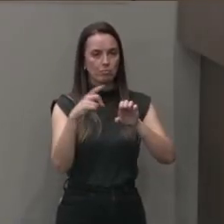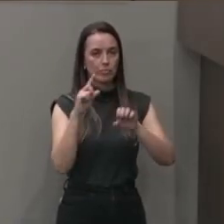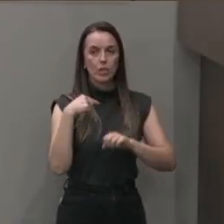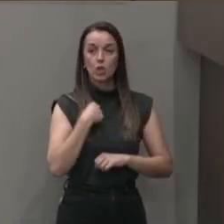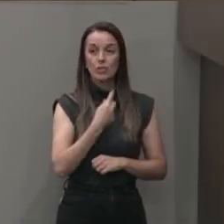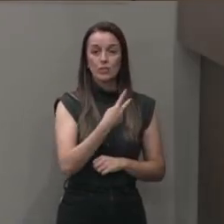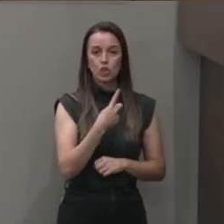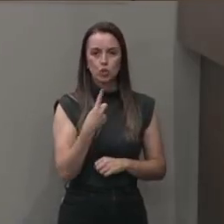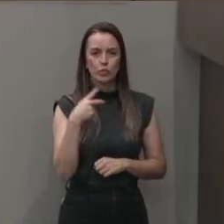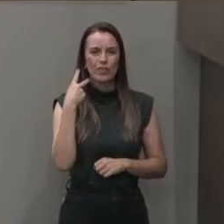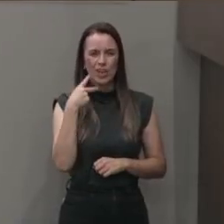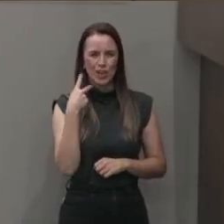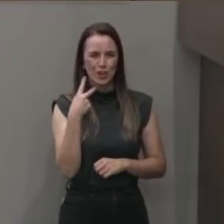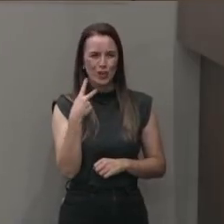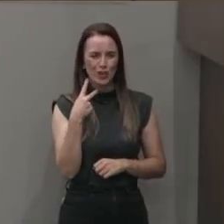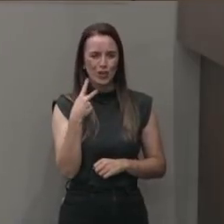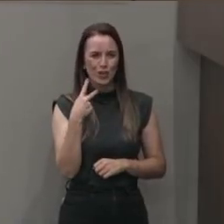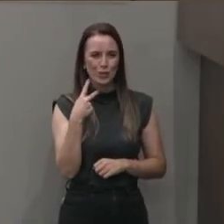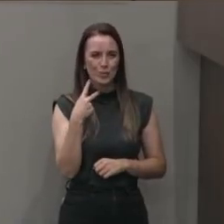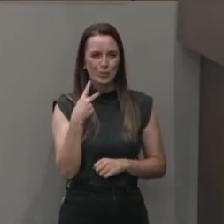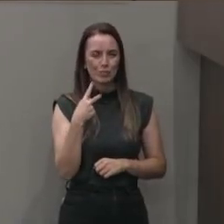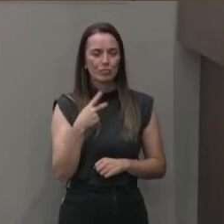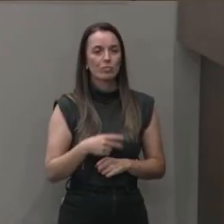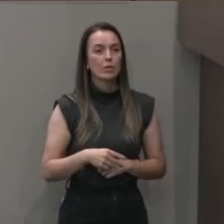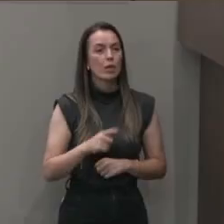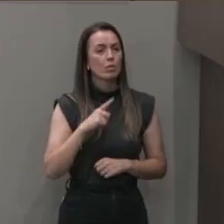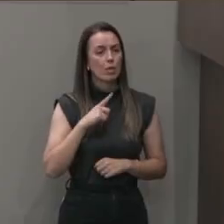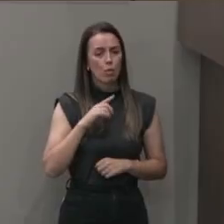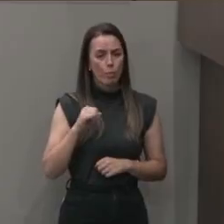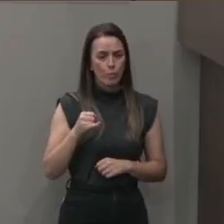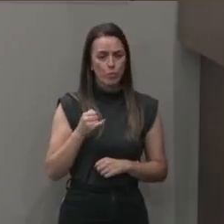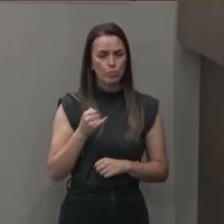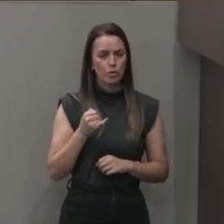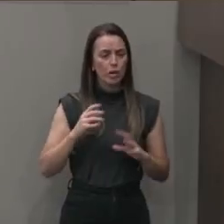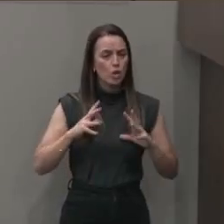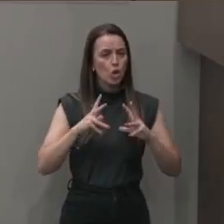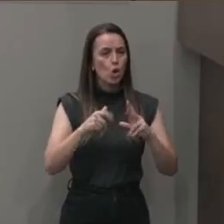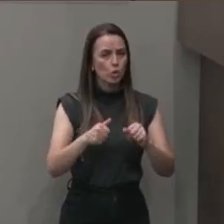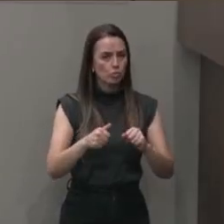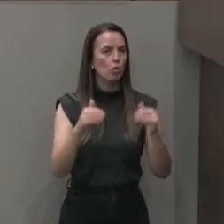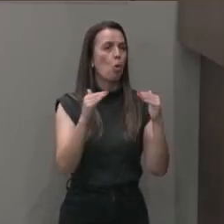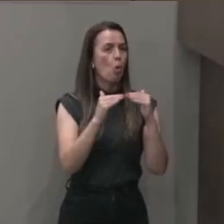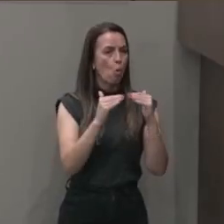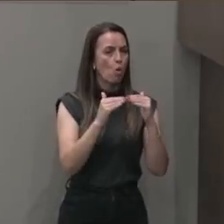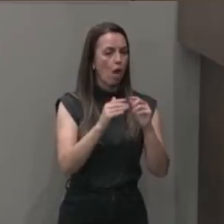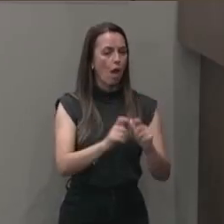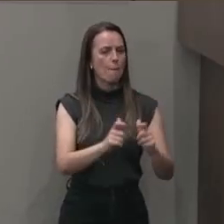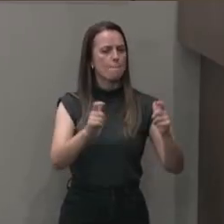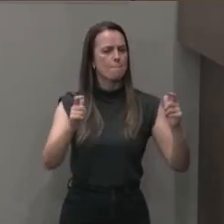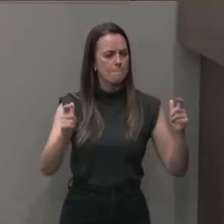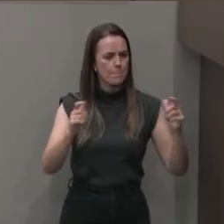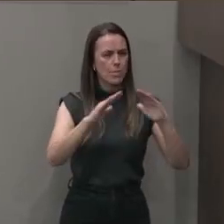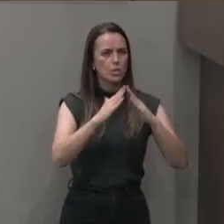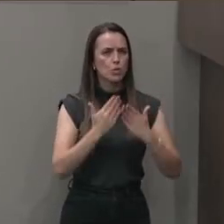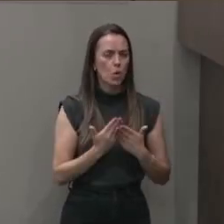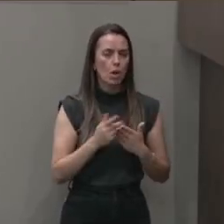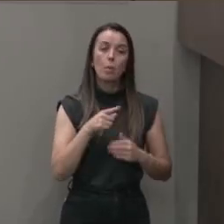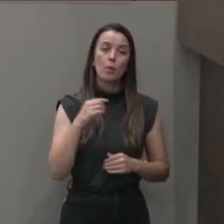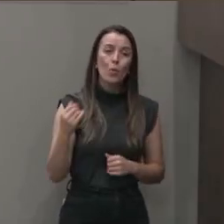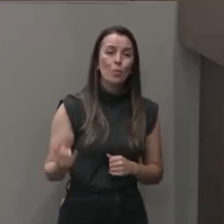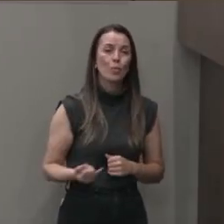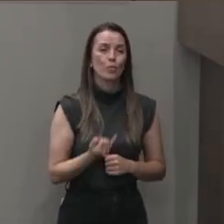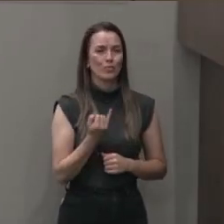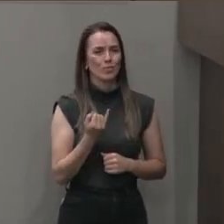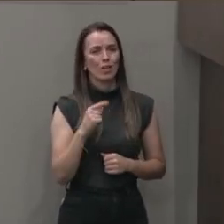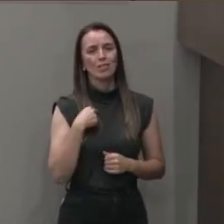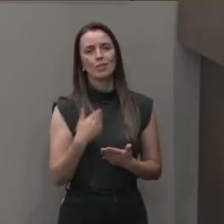nessa casa, com uma oportunidade posta para todos nós concordar com a ampliação de escola em um bairro. É uma oportunidade que a gente